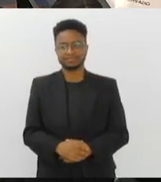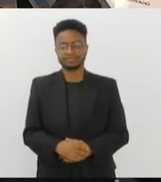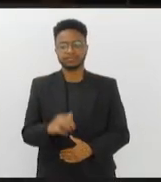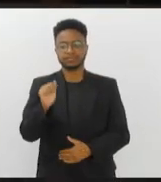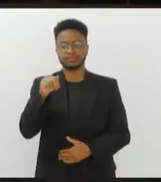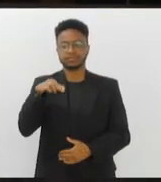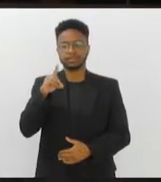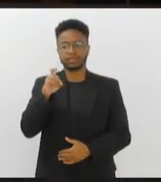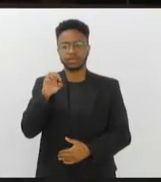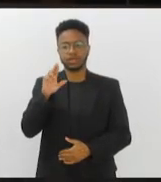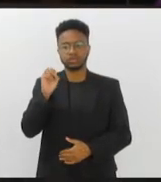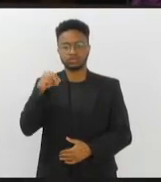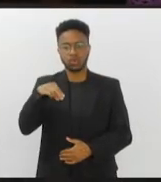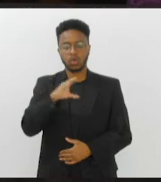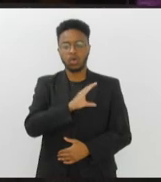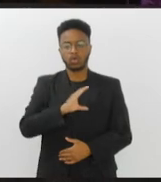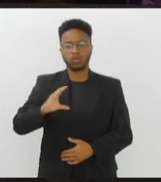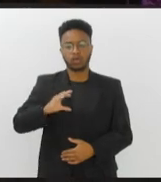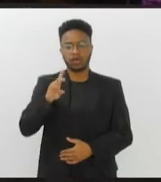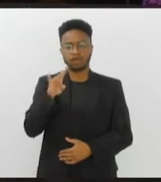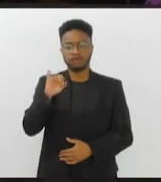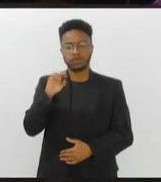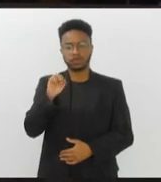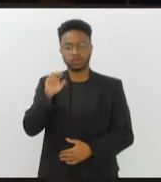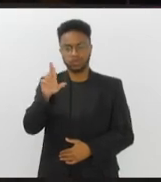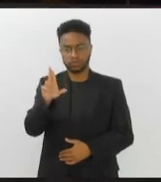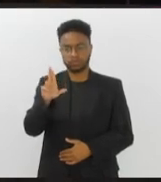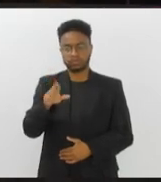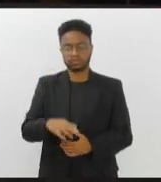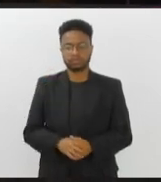Anderson Santos, cunhado do senhor Vitor César.